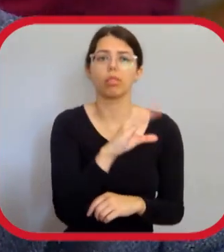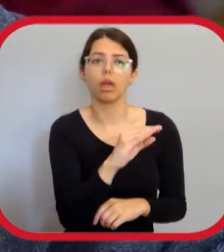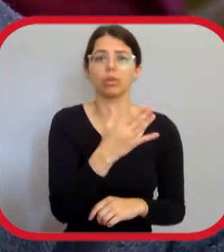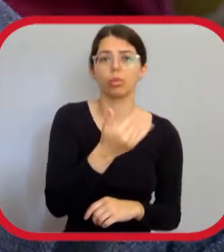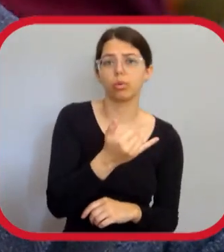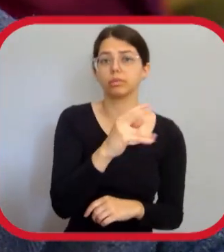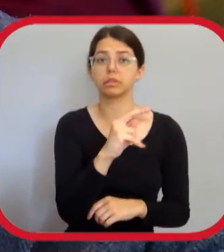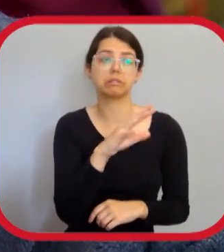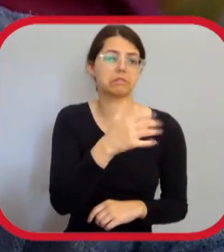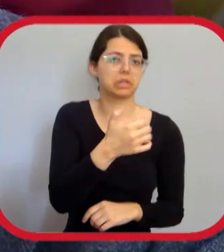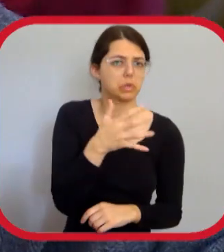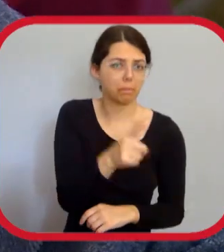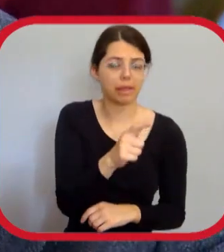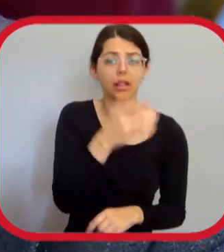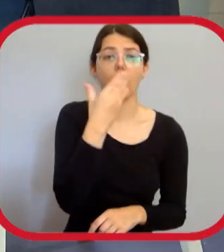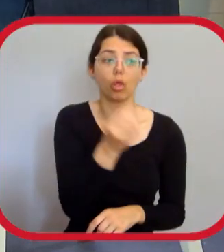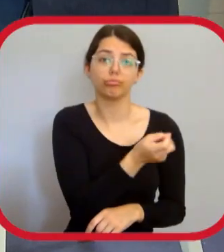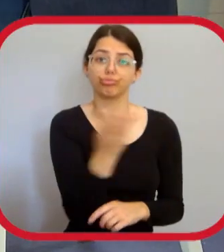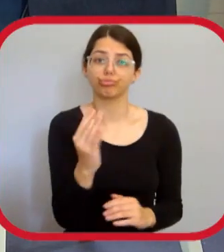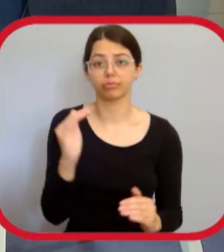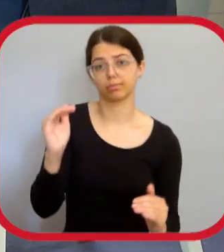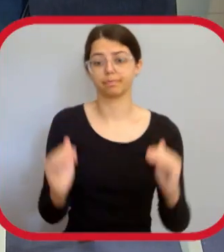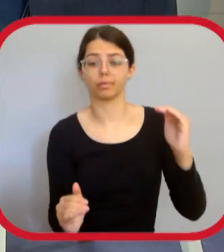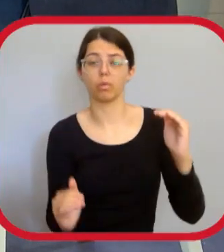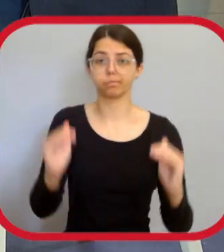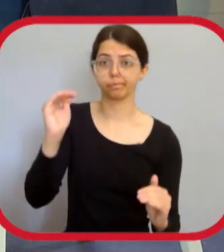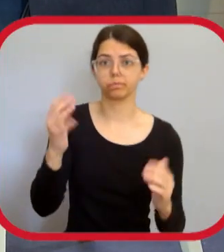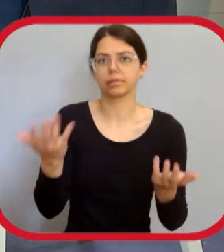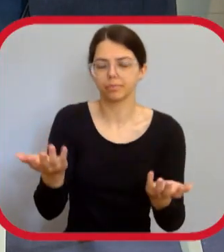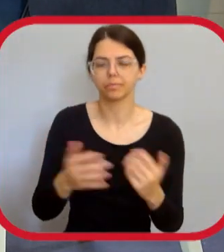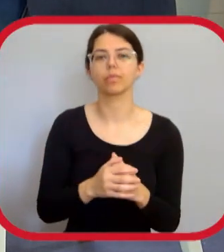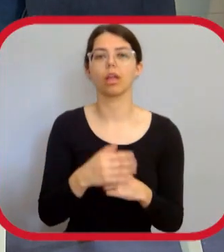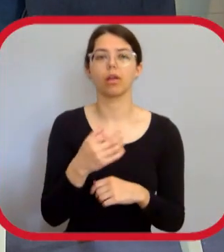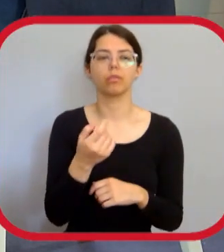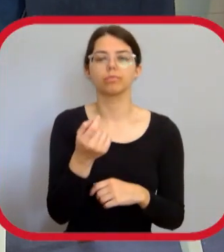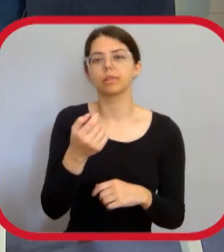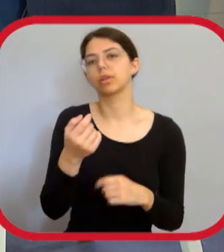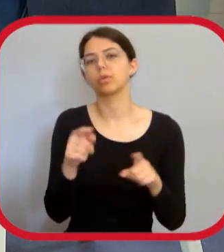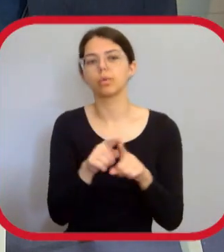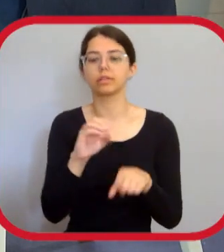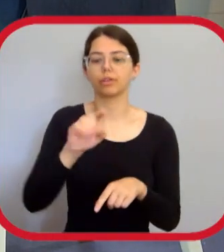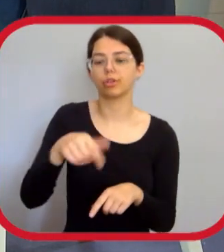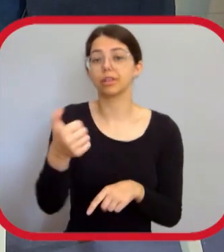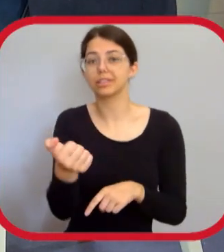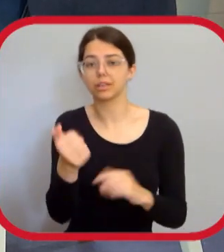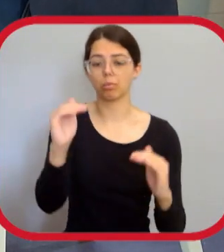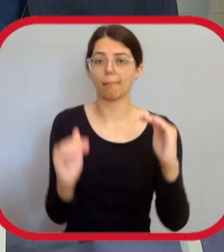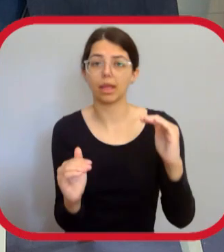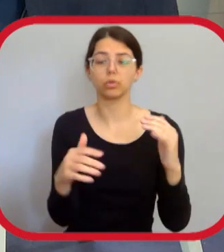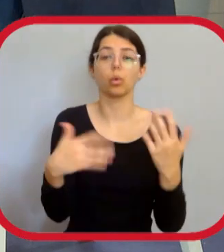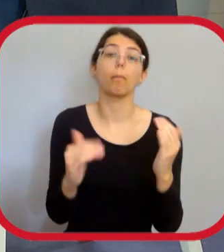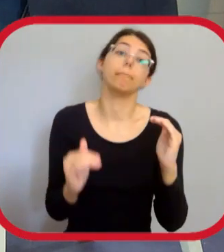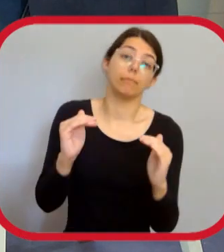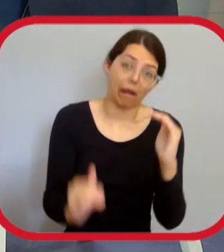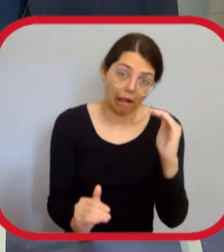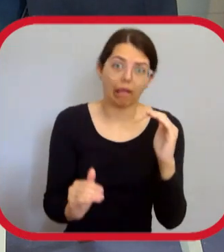tenha de 10, 12, 13, 15 mil alunos, quando o valor pode ser de 0,5%, ou pode ser 0,5%